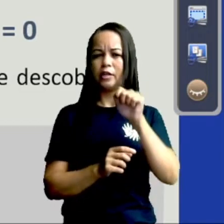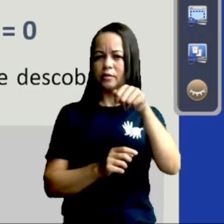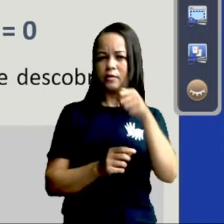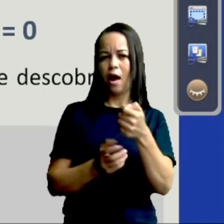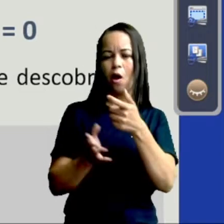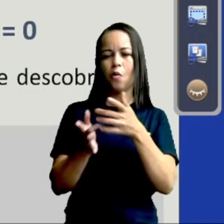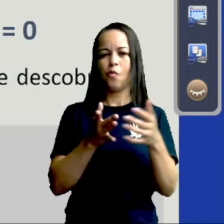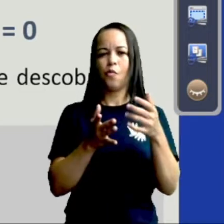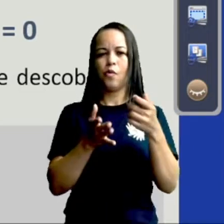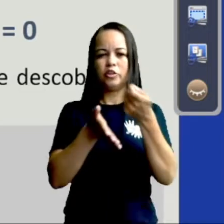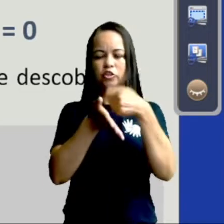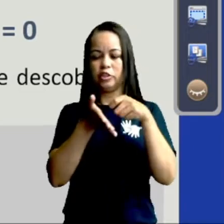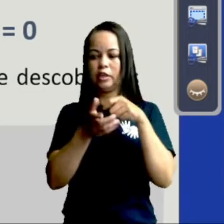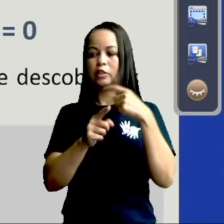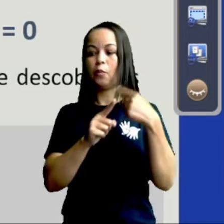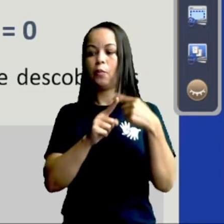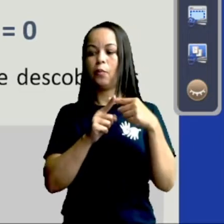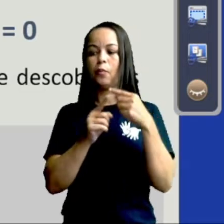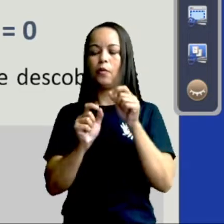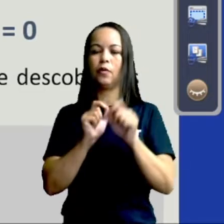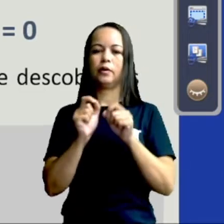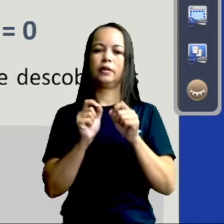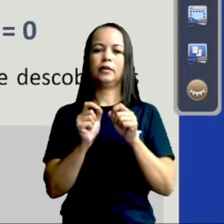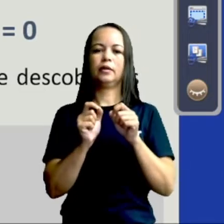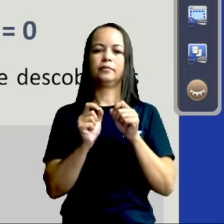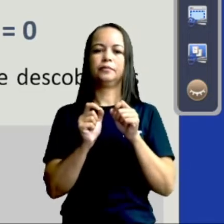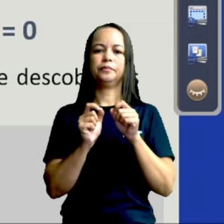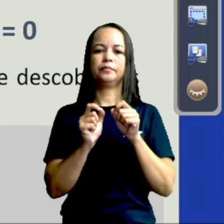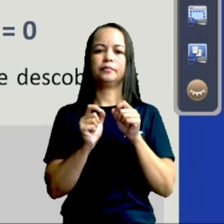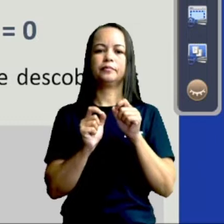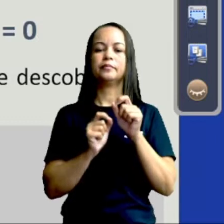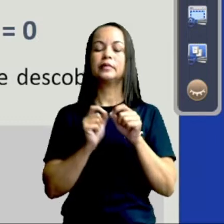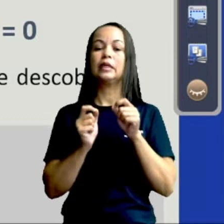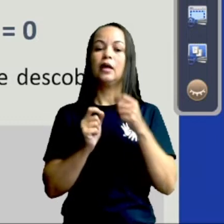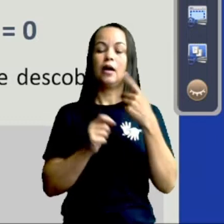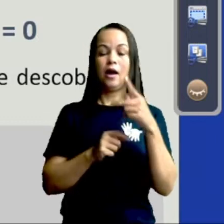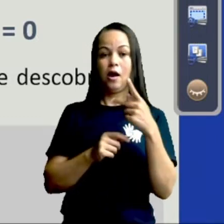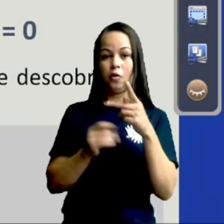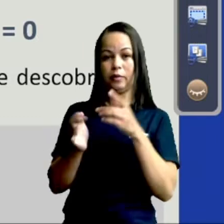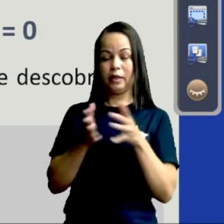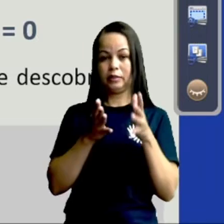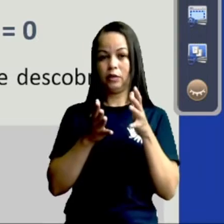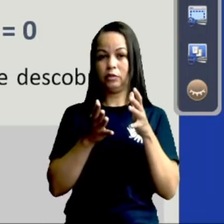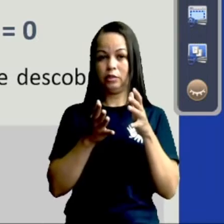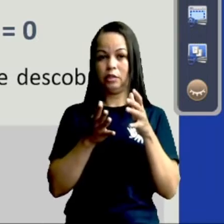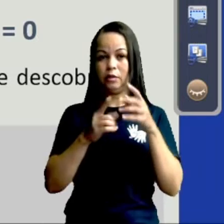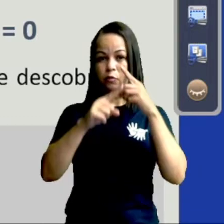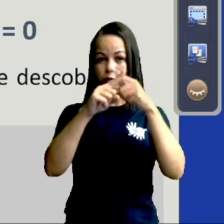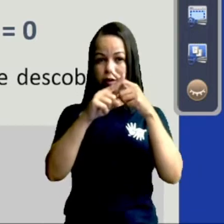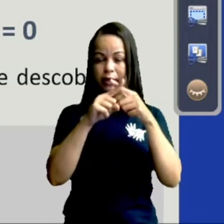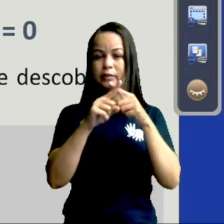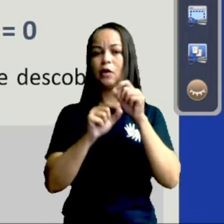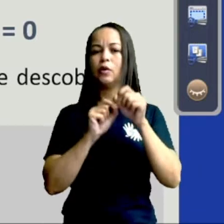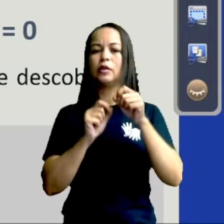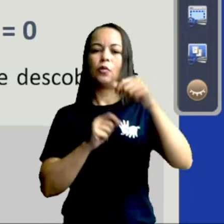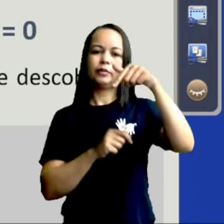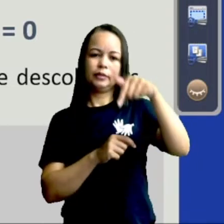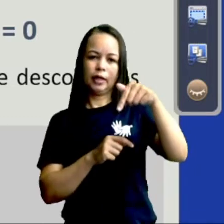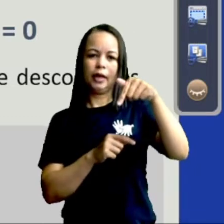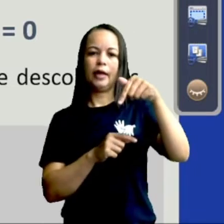mas quando não tem escrito é porque aqui a operação de multiplicação, o 7 está multiplicando